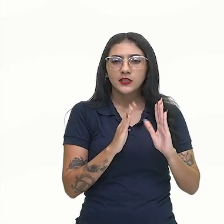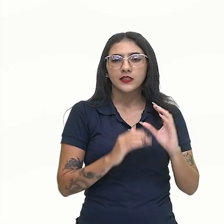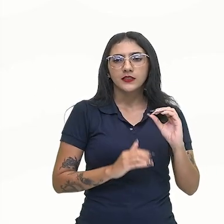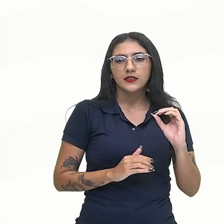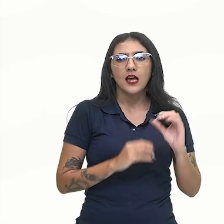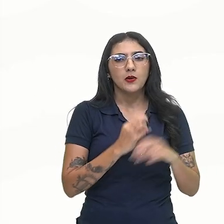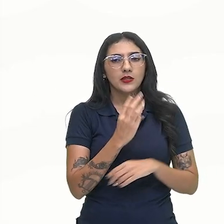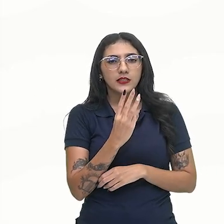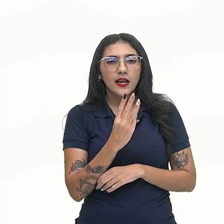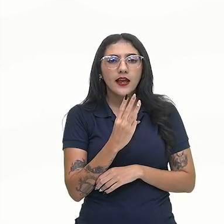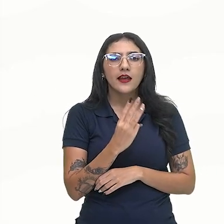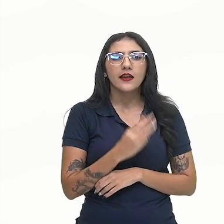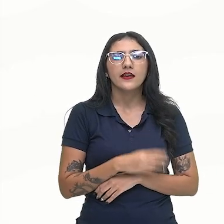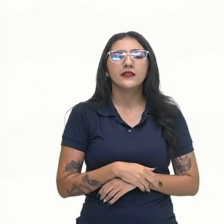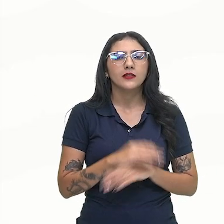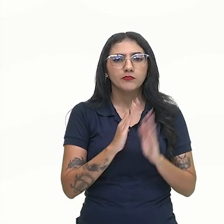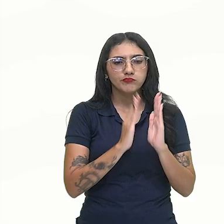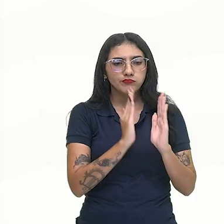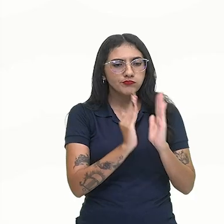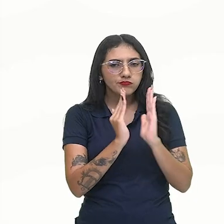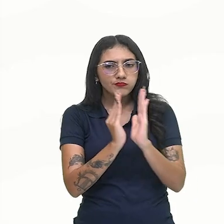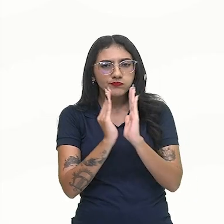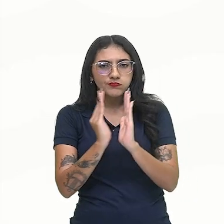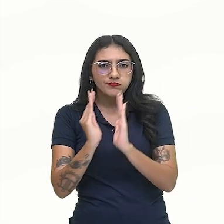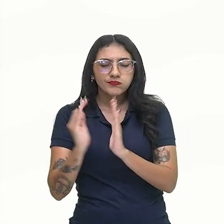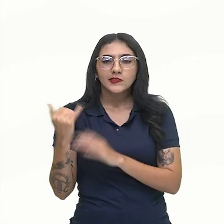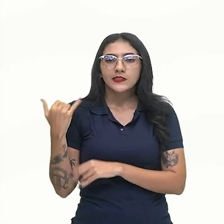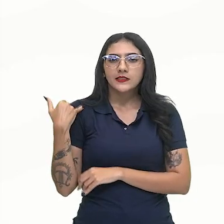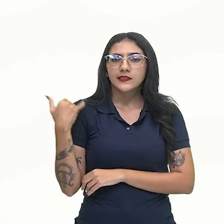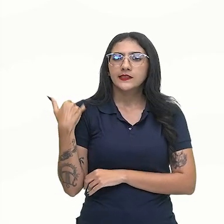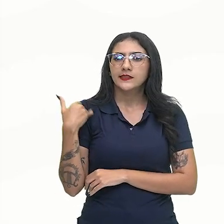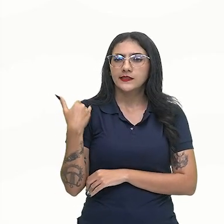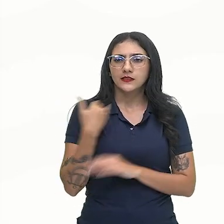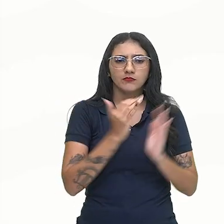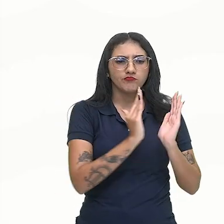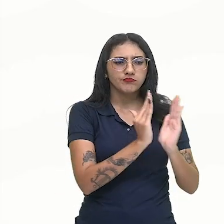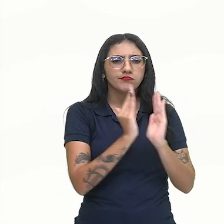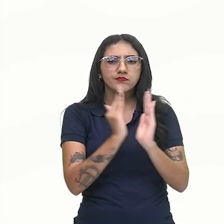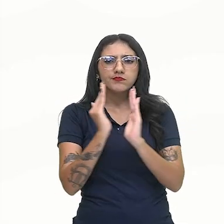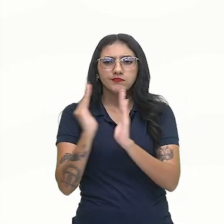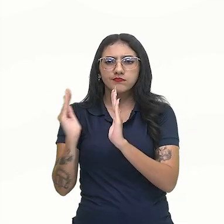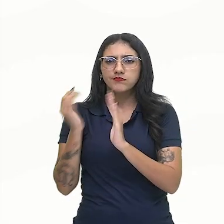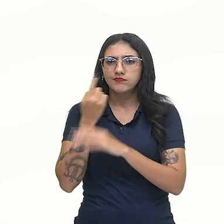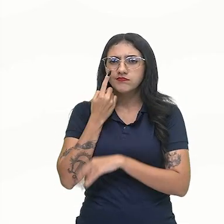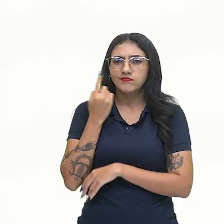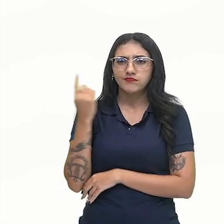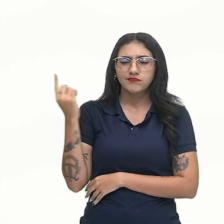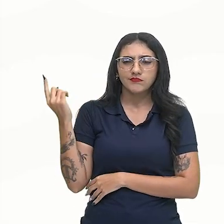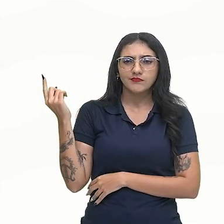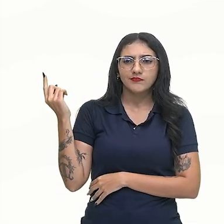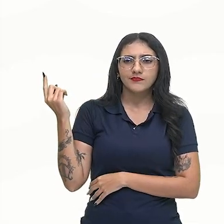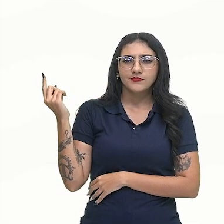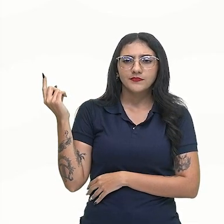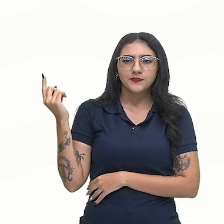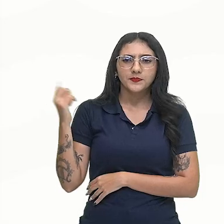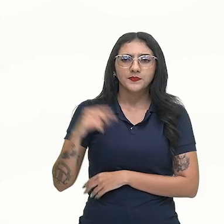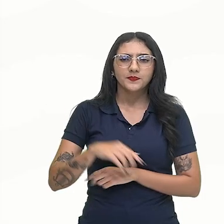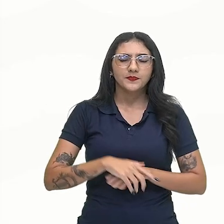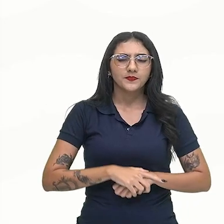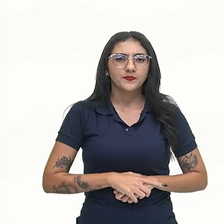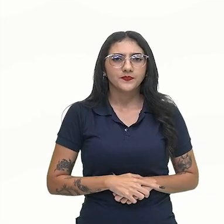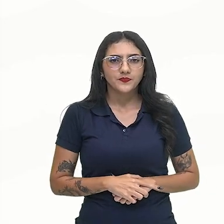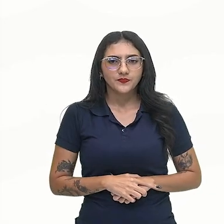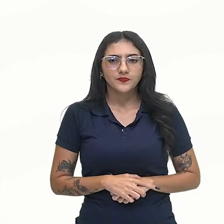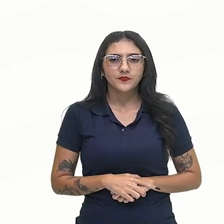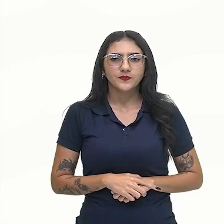4 a 5, 6 a 10, 11 a 14, 6 a 14, 15 a 17, 18 a 24, 25